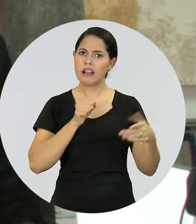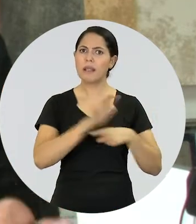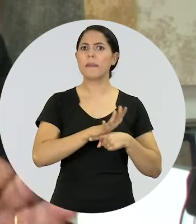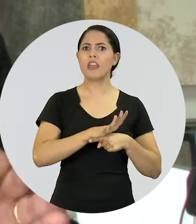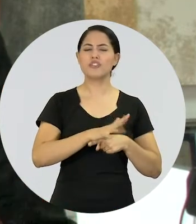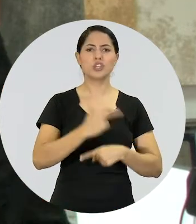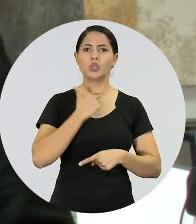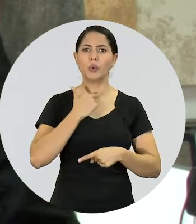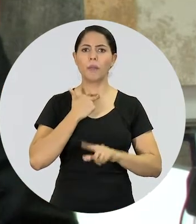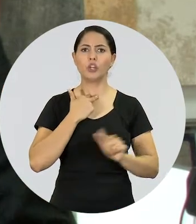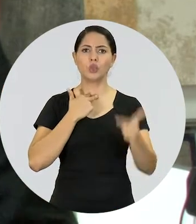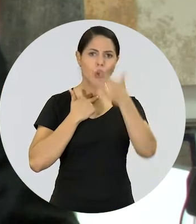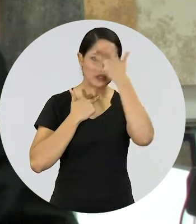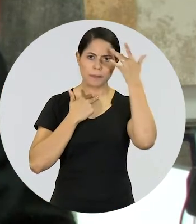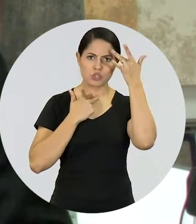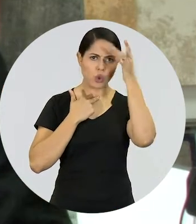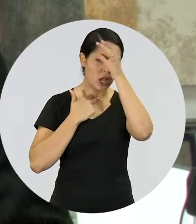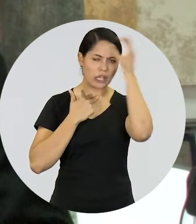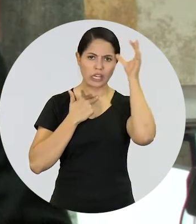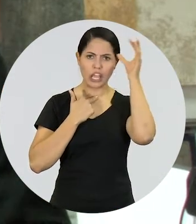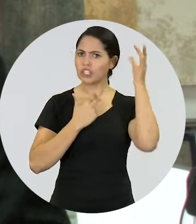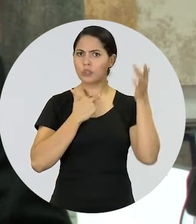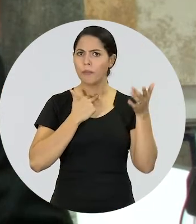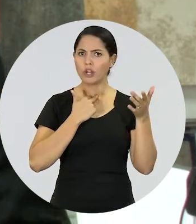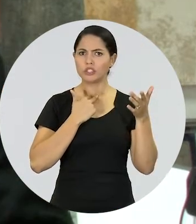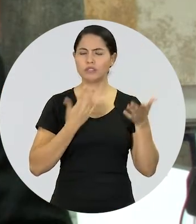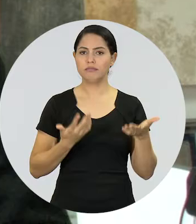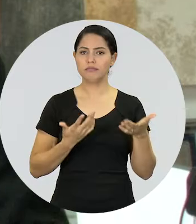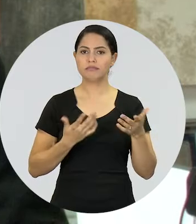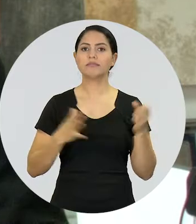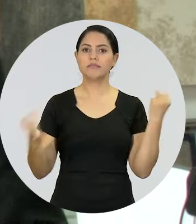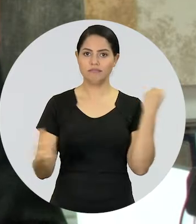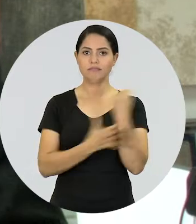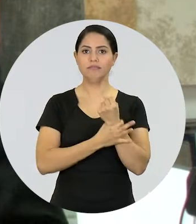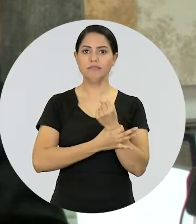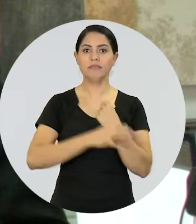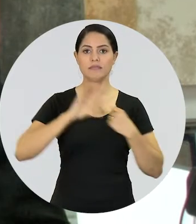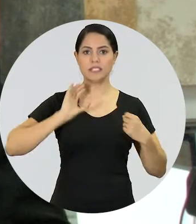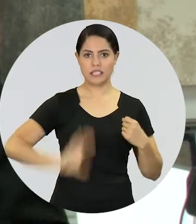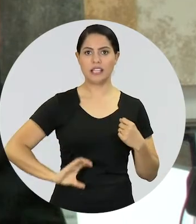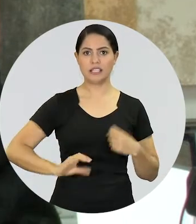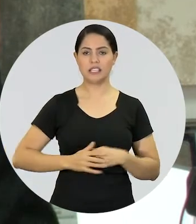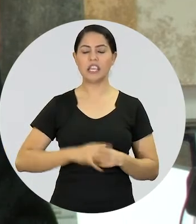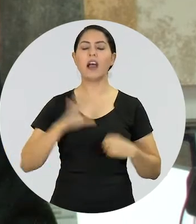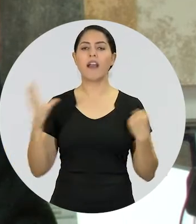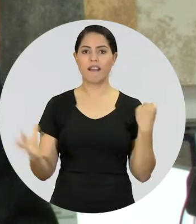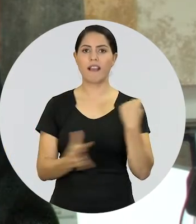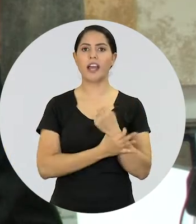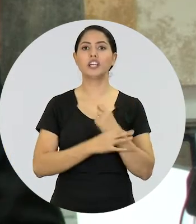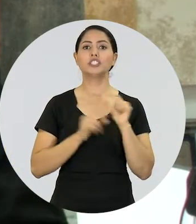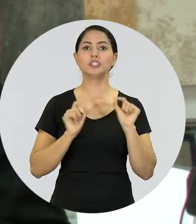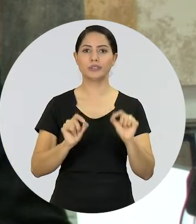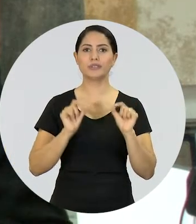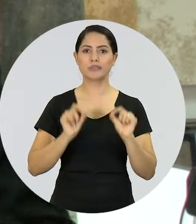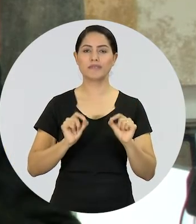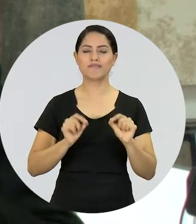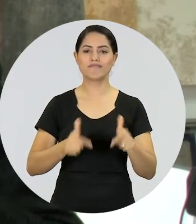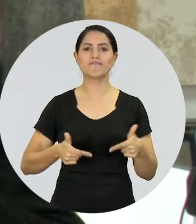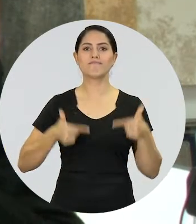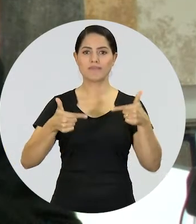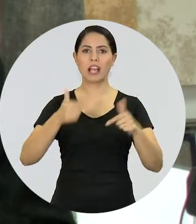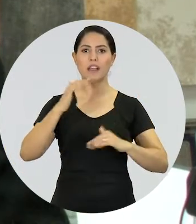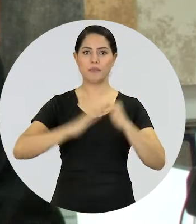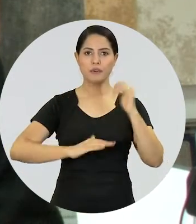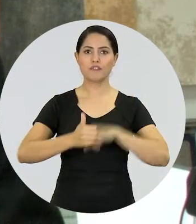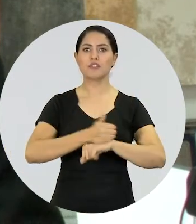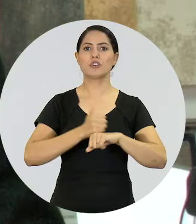restritivo, não pode atingir os demais clientes do advogado. Essa é uma garantia da cidadania, essa é uma garantia